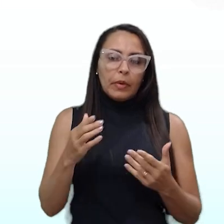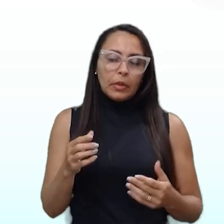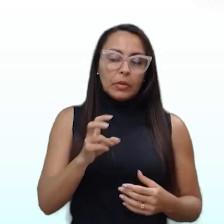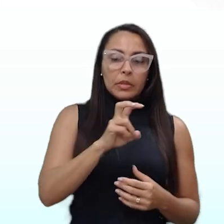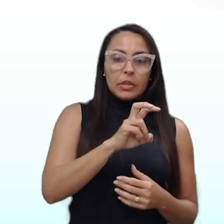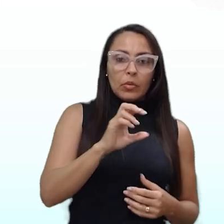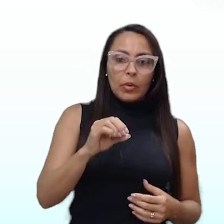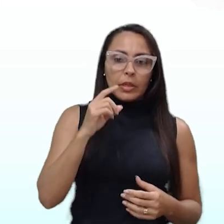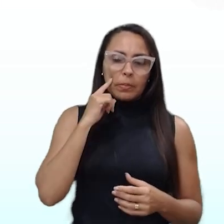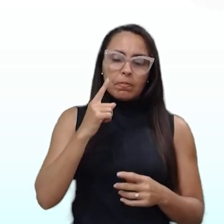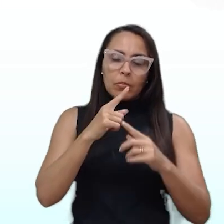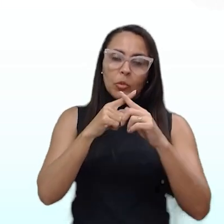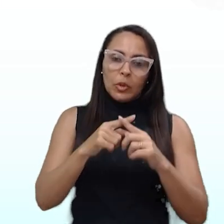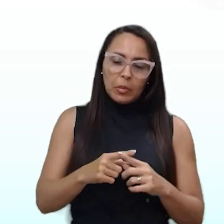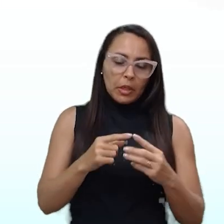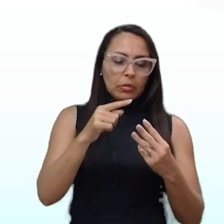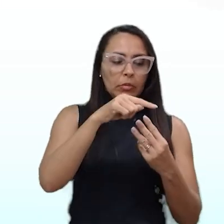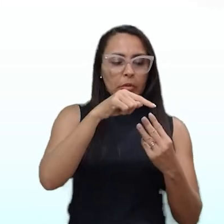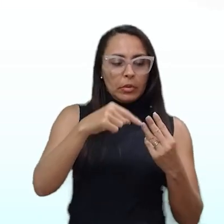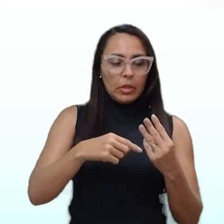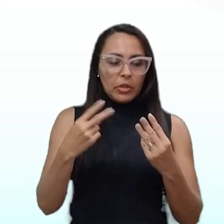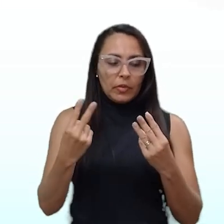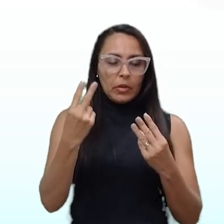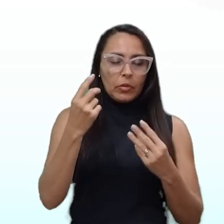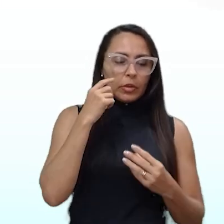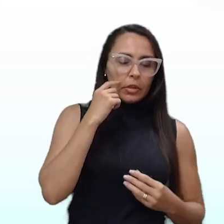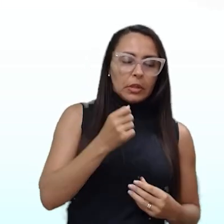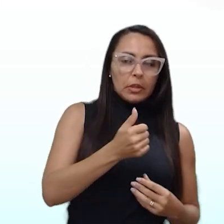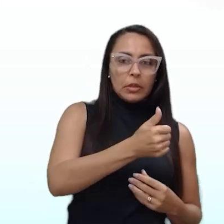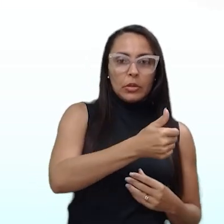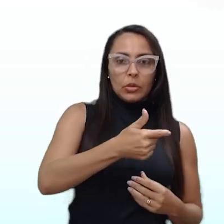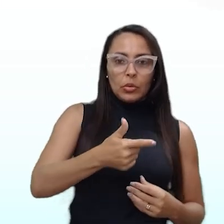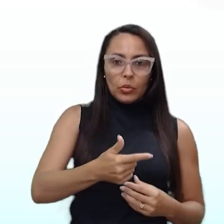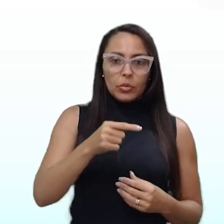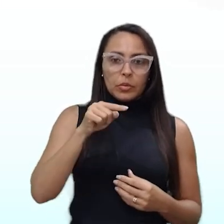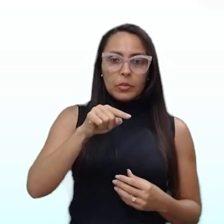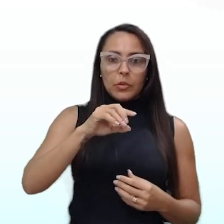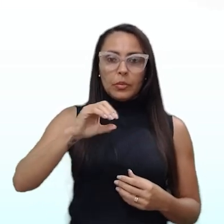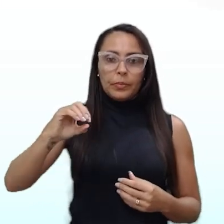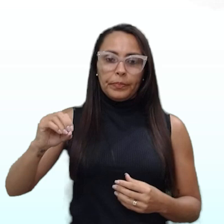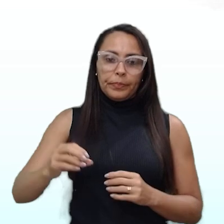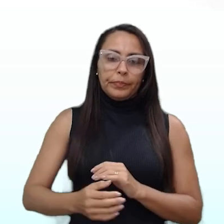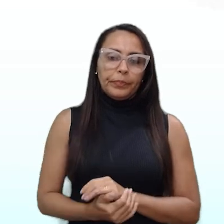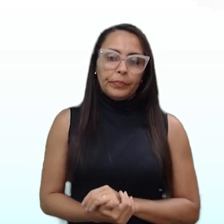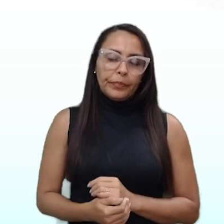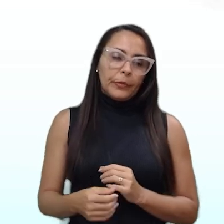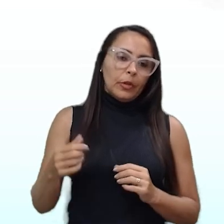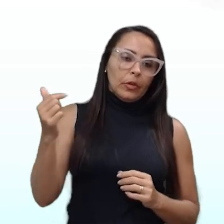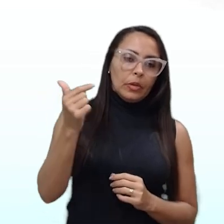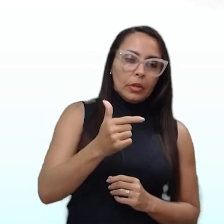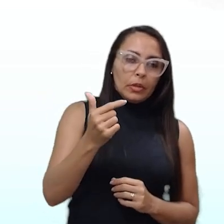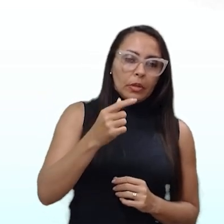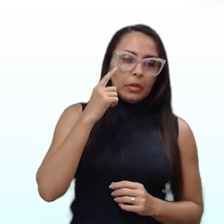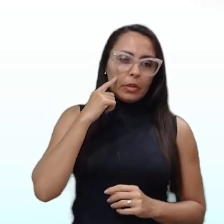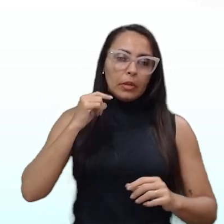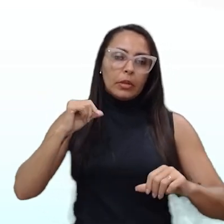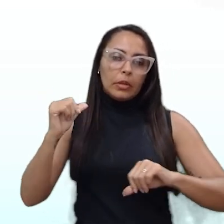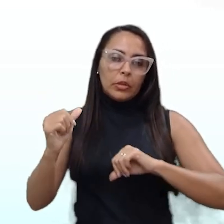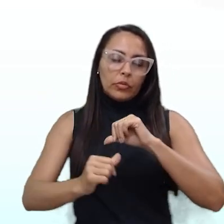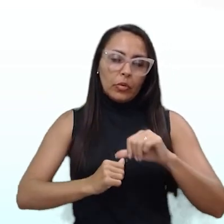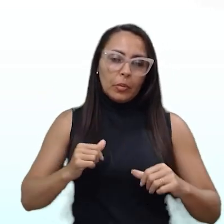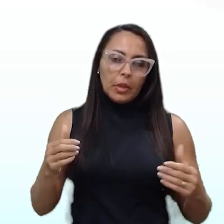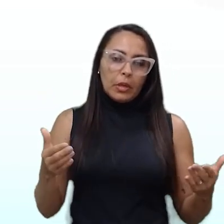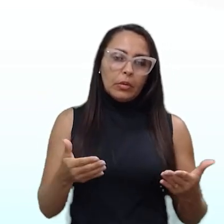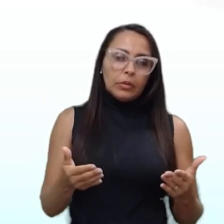50, multiplicando esses 3 valores dá 12.000 calorias. Feito isso, a gente vai para o segundo passo, que é transformar de